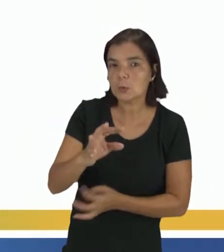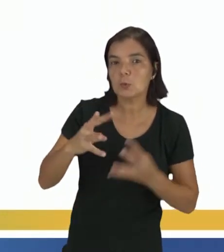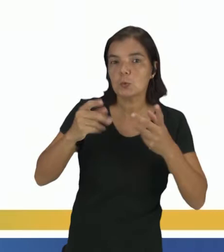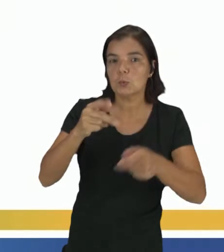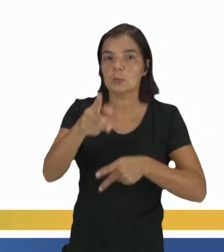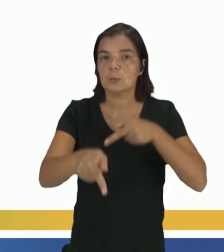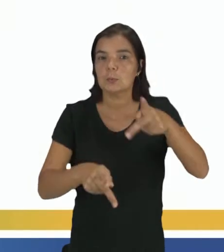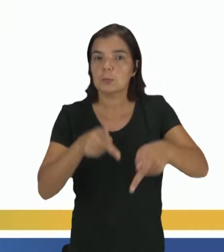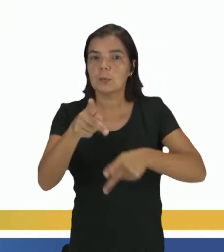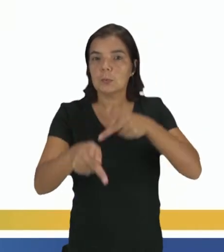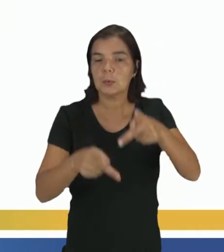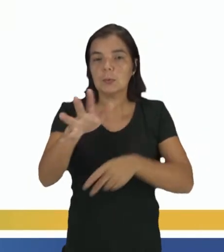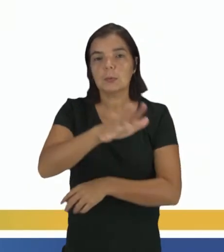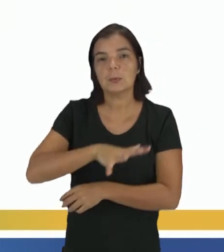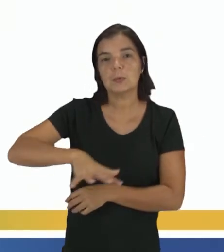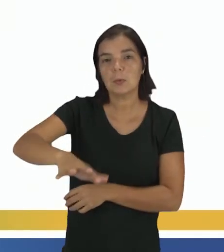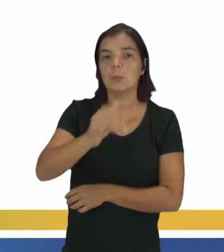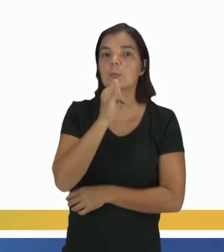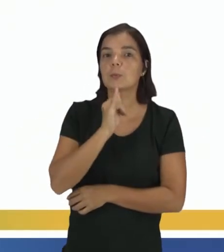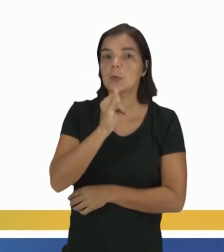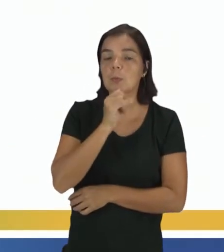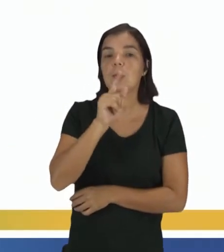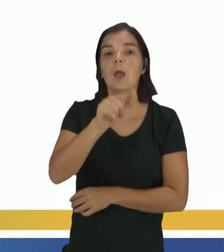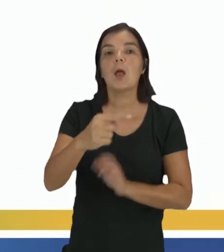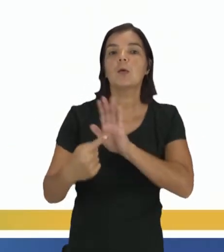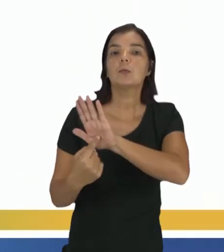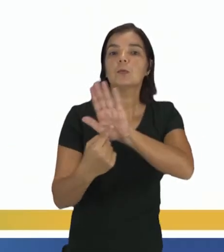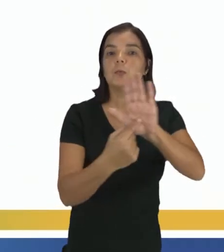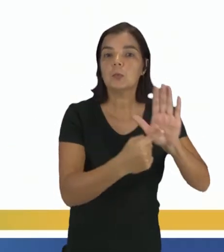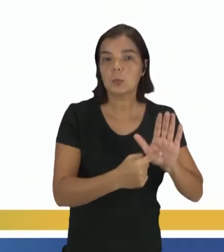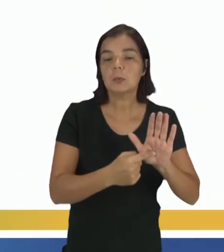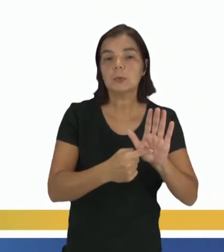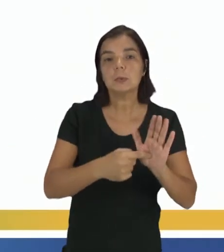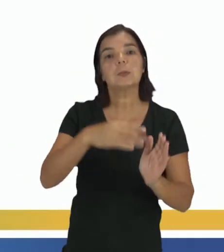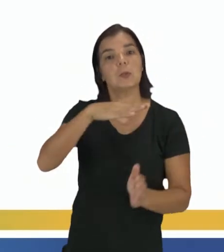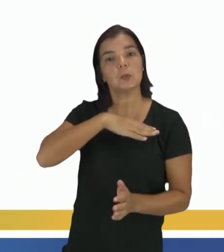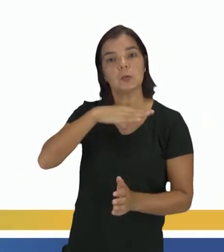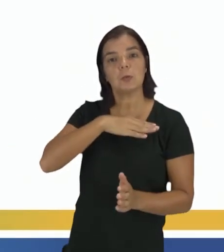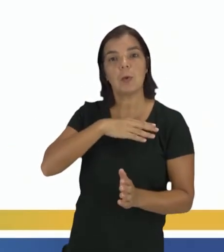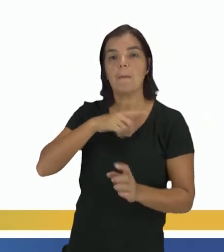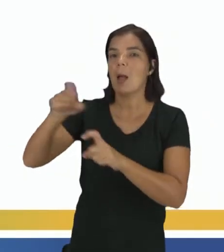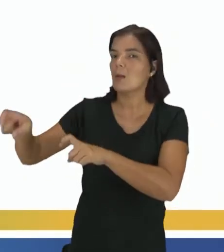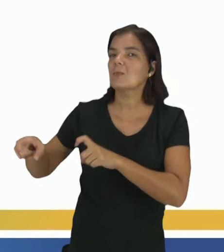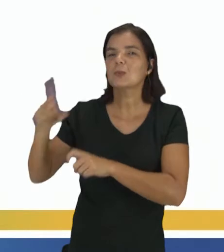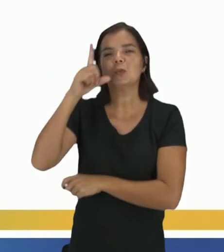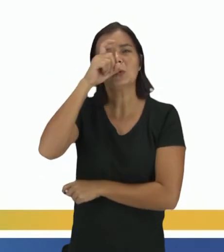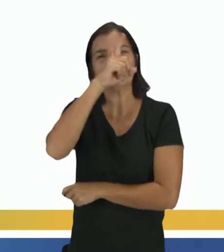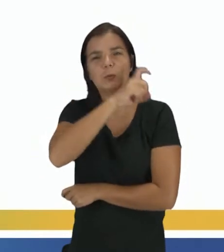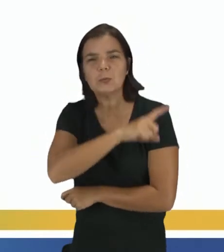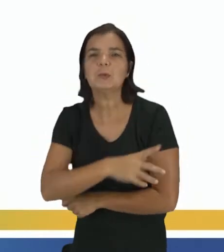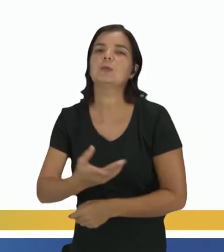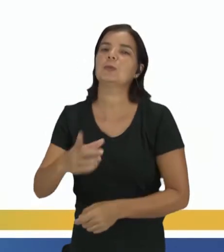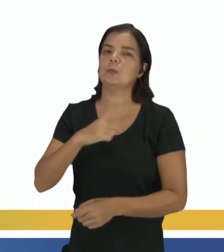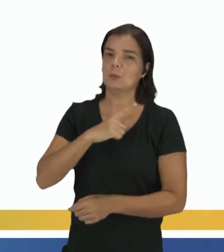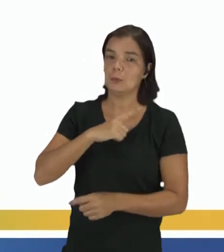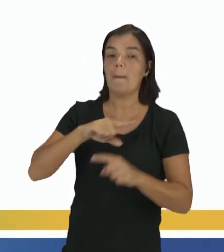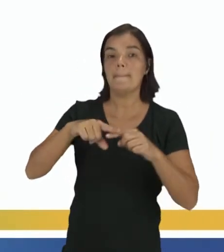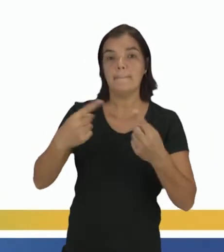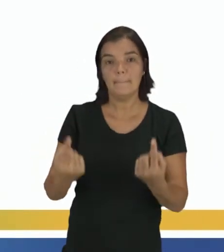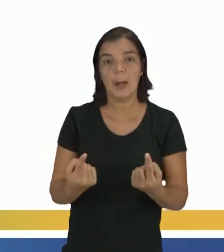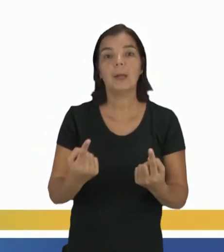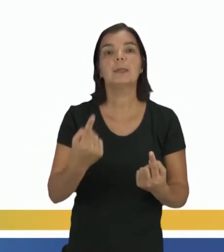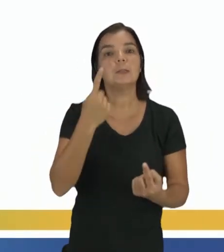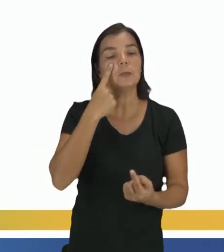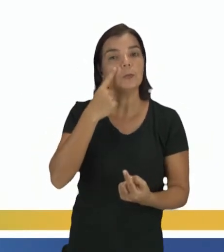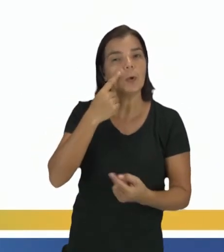nossa população nacional, por exemplo, ela se encontra nas áreas urbanas e não se encontra mais nas áreas rurais. Mas esse fenômeno,